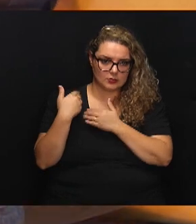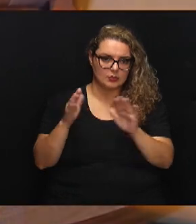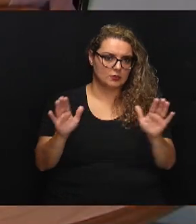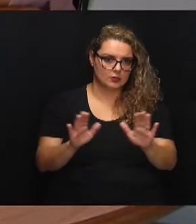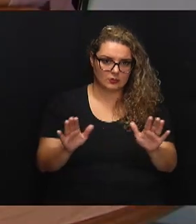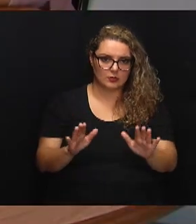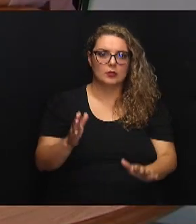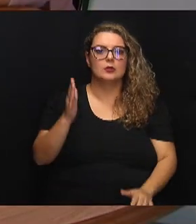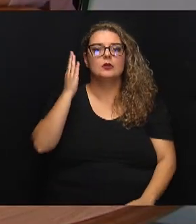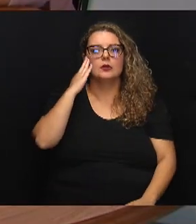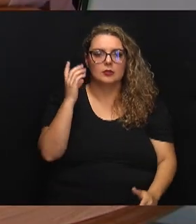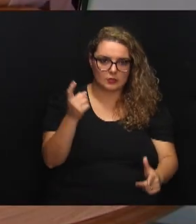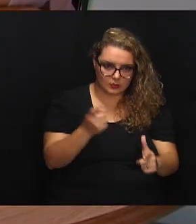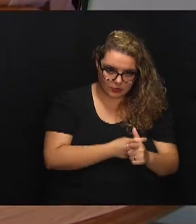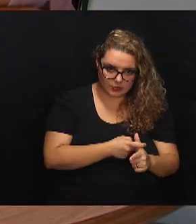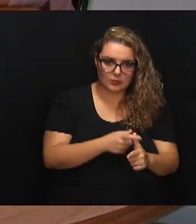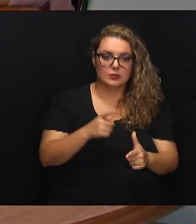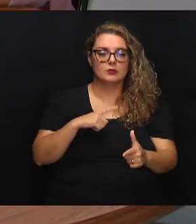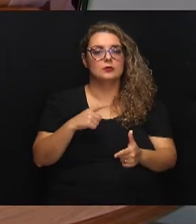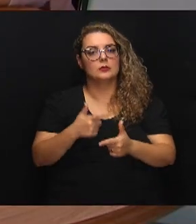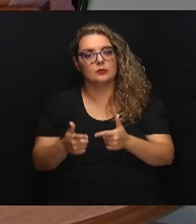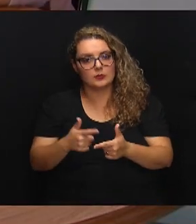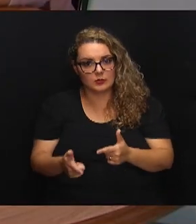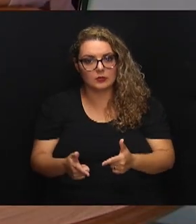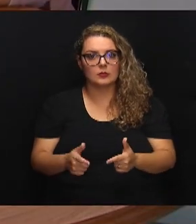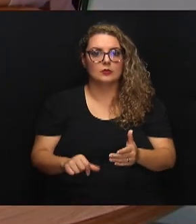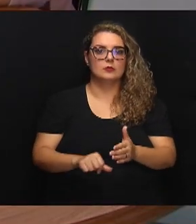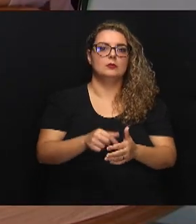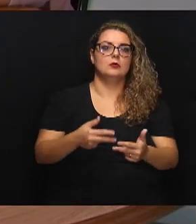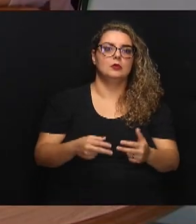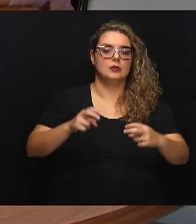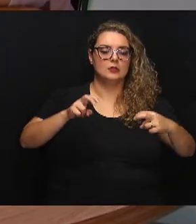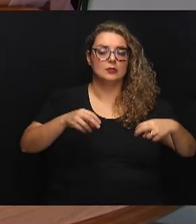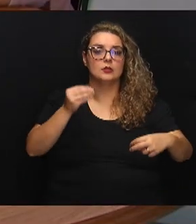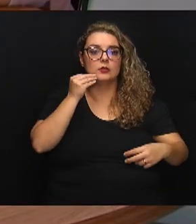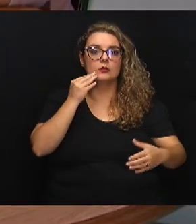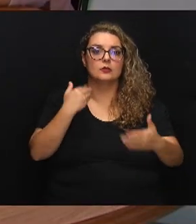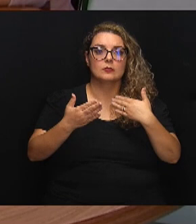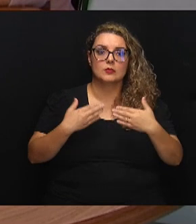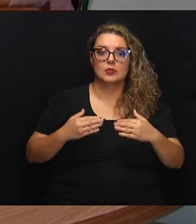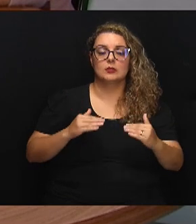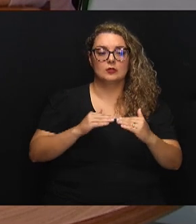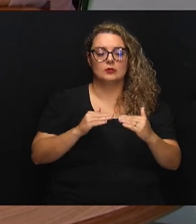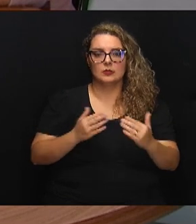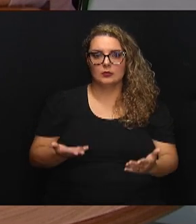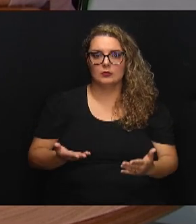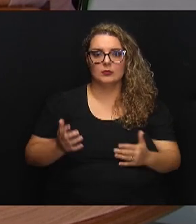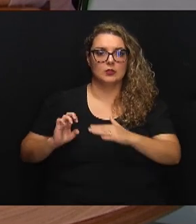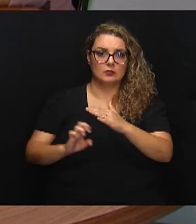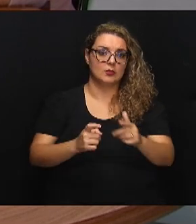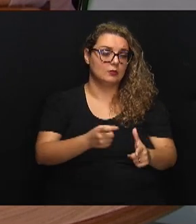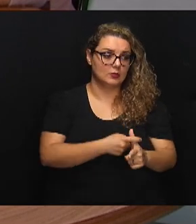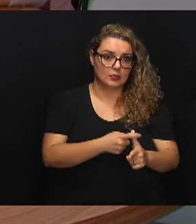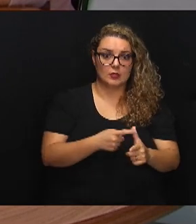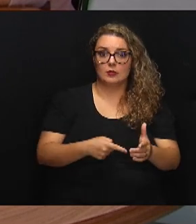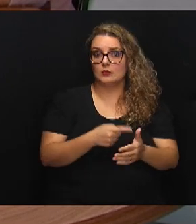que eu devo, eu sei que tem problema, mas a primeira coisa, sente e tente negociar. Porque o que essas empresas, para quem você está devendo, a primeira coisa que